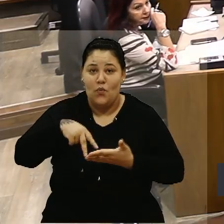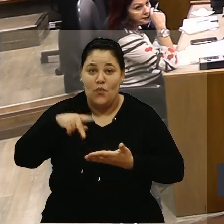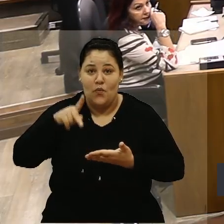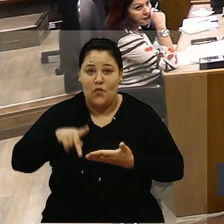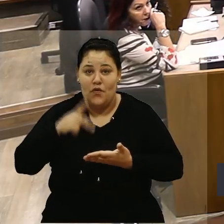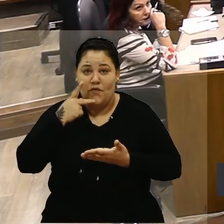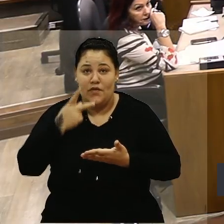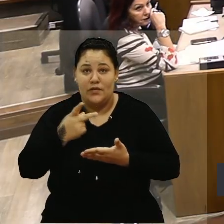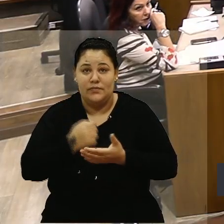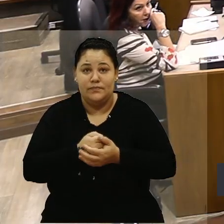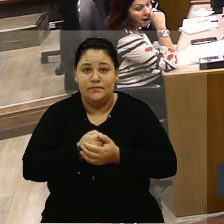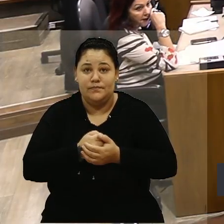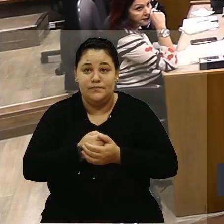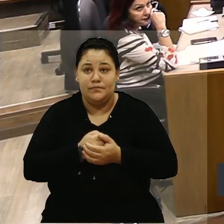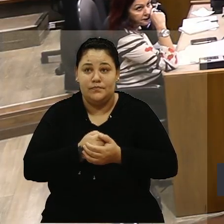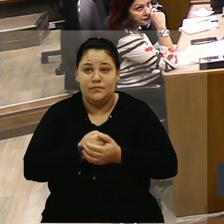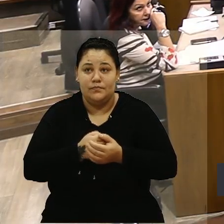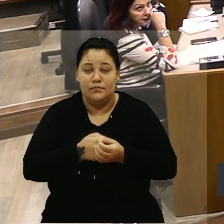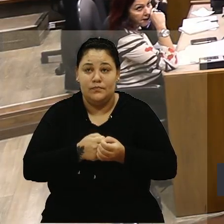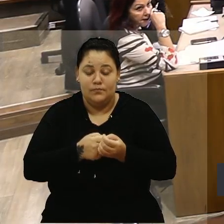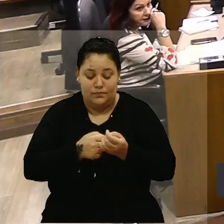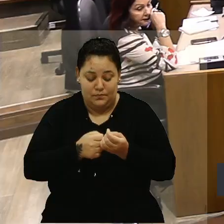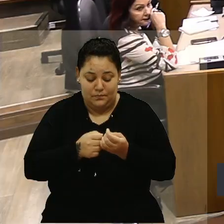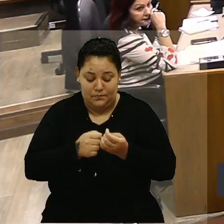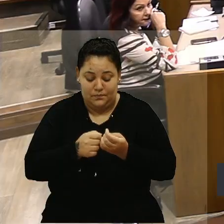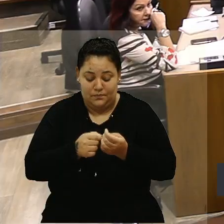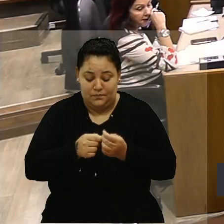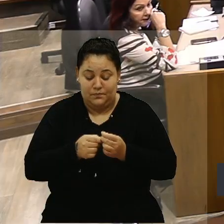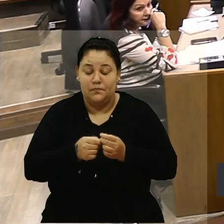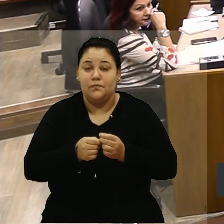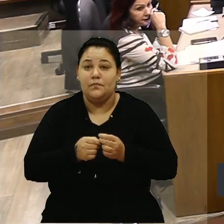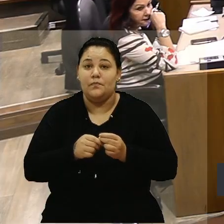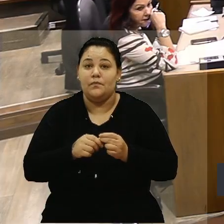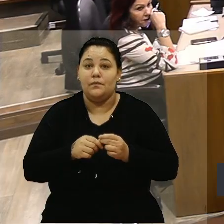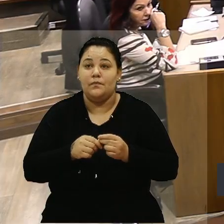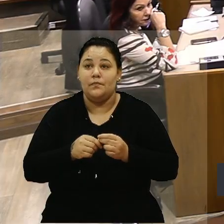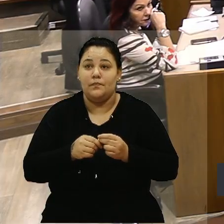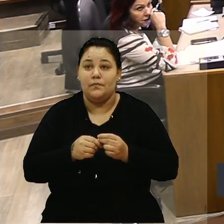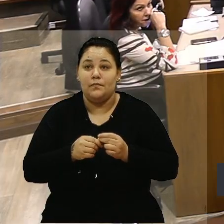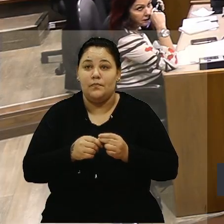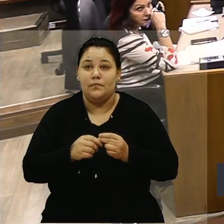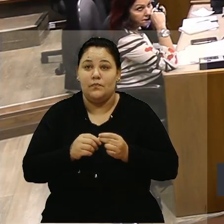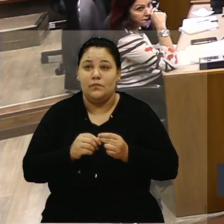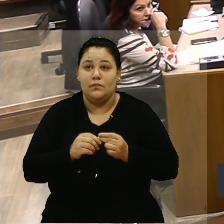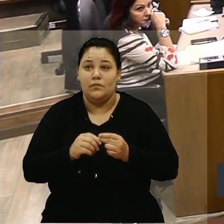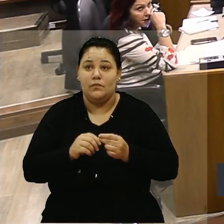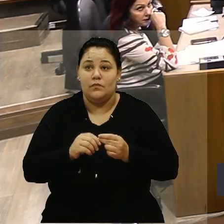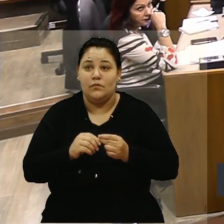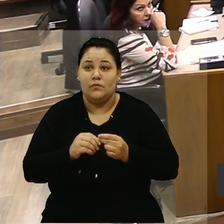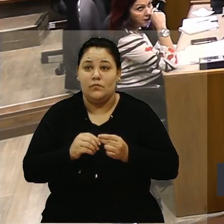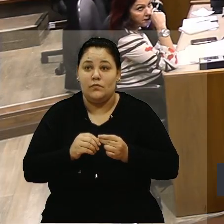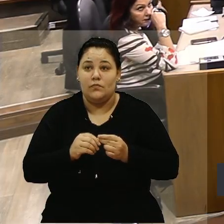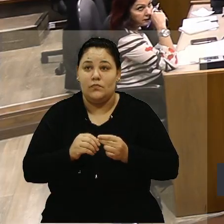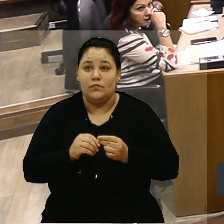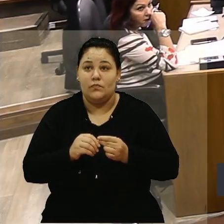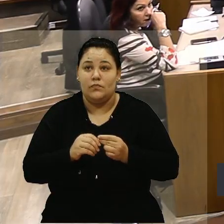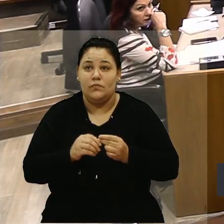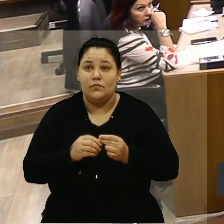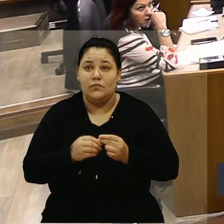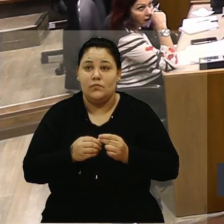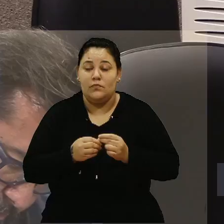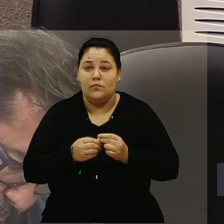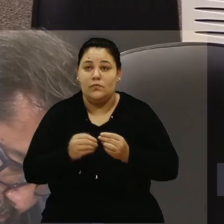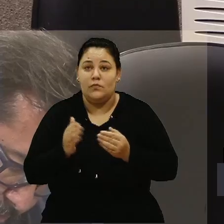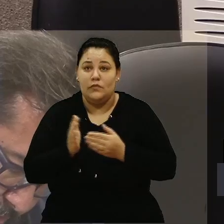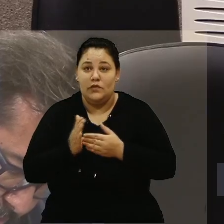com a palavra, se atendo ao tema, o seu tempo está garantido. Vou me ater ao tema, assim, enfim, até